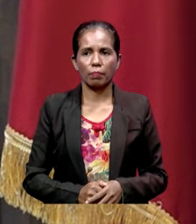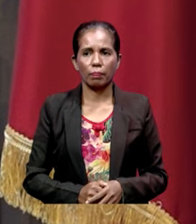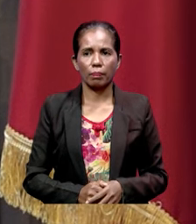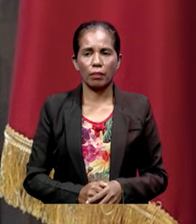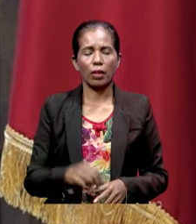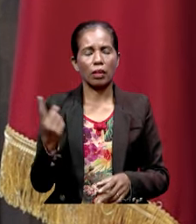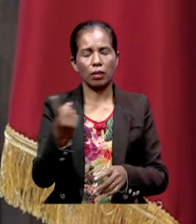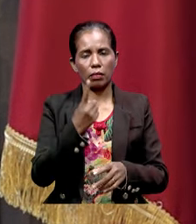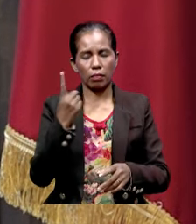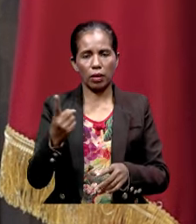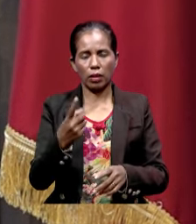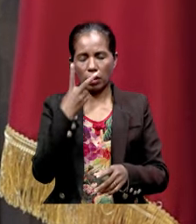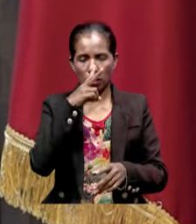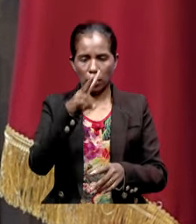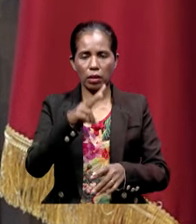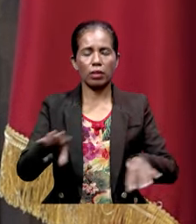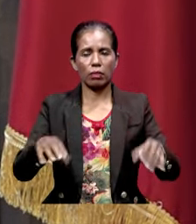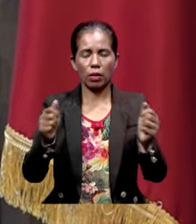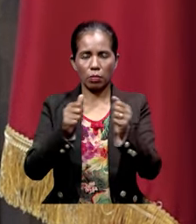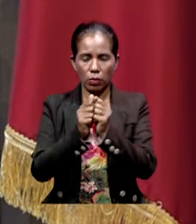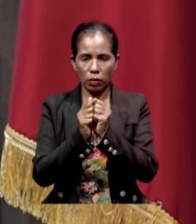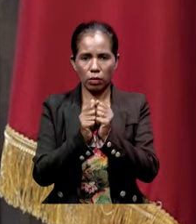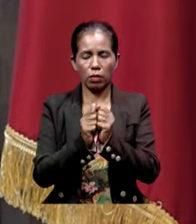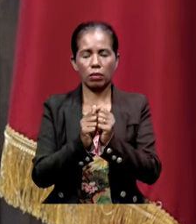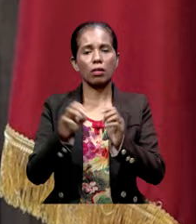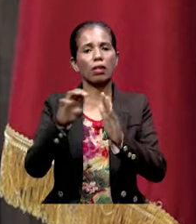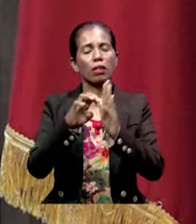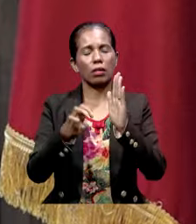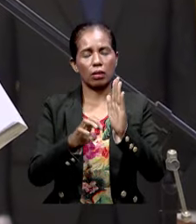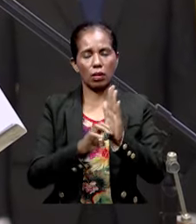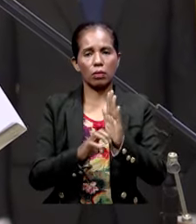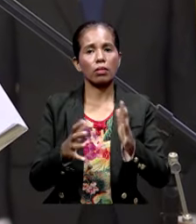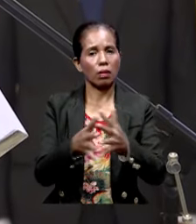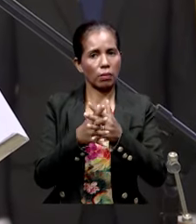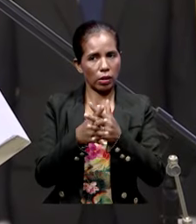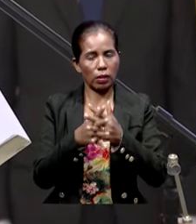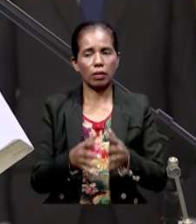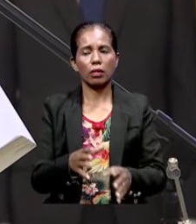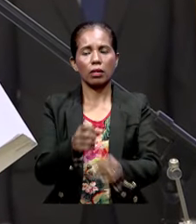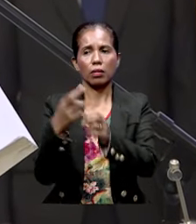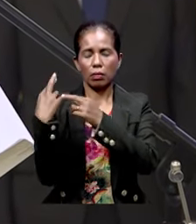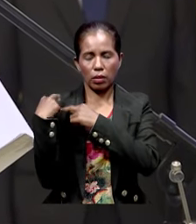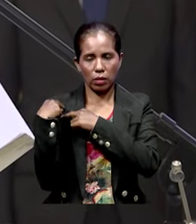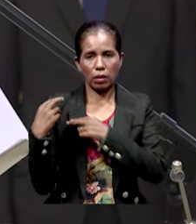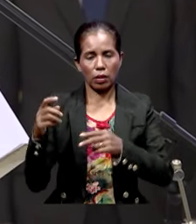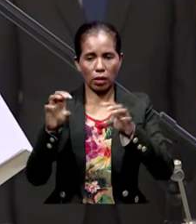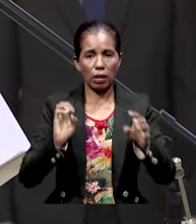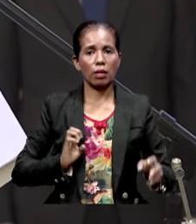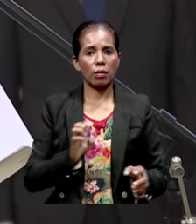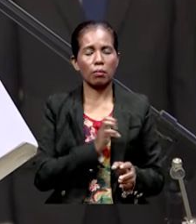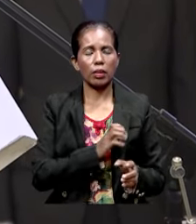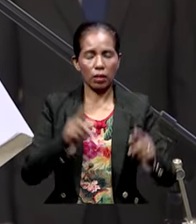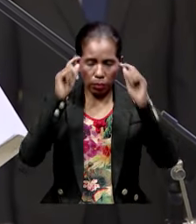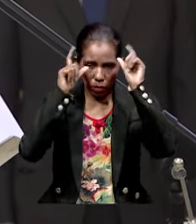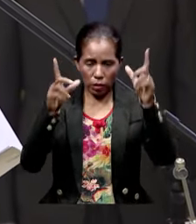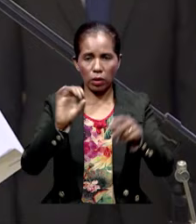sempre mantivemos as melhores relações com os Estados Unidos. Afonso Posse, embaixador Timor-Leste para os Estados Unidos da